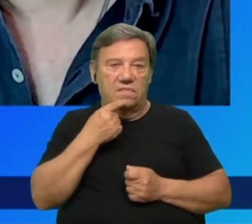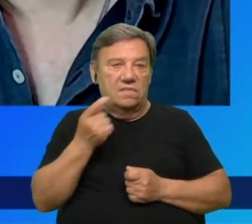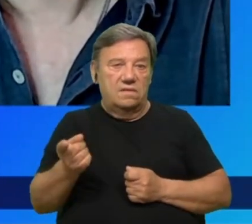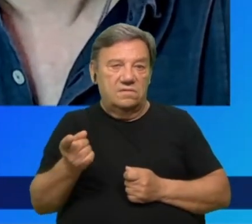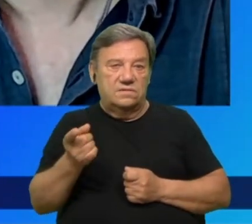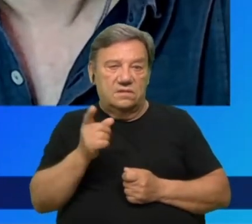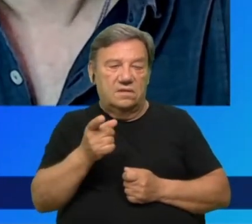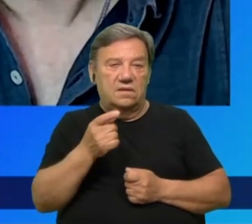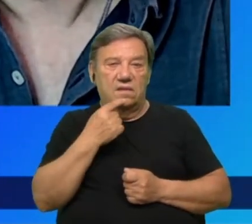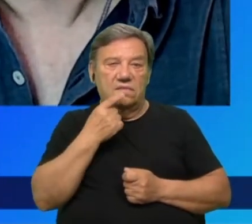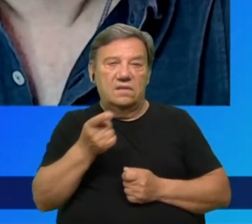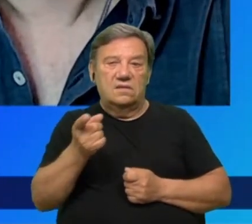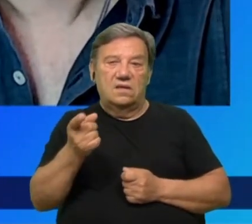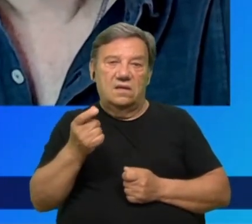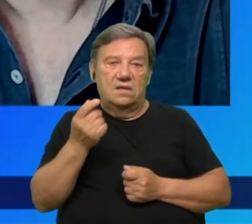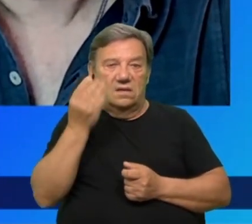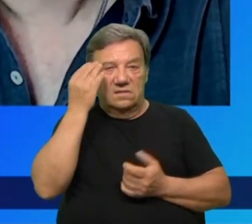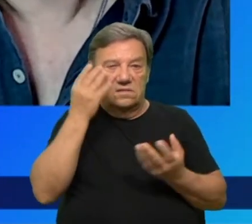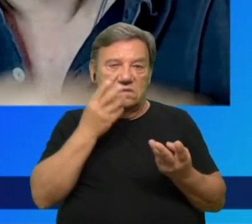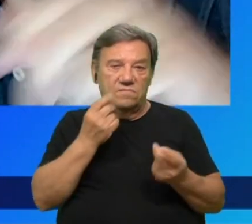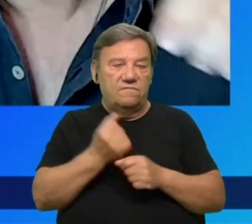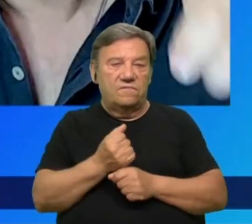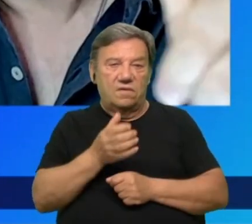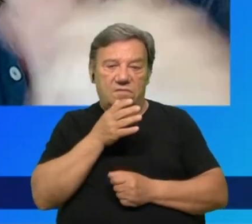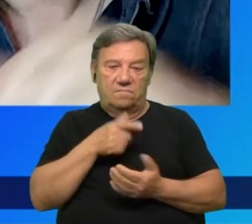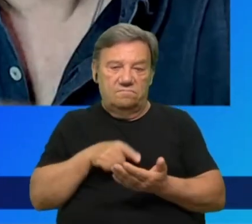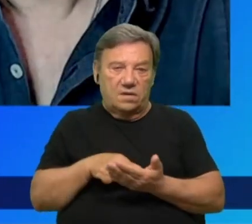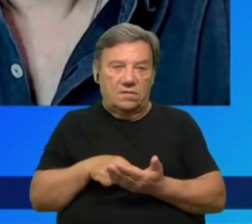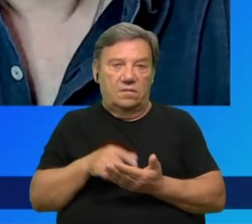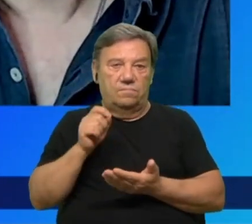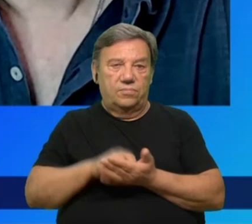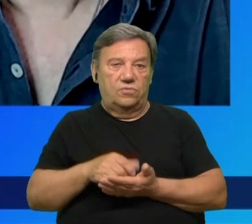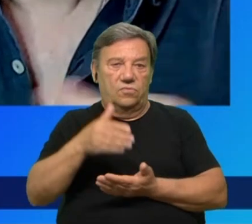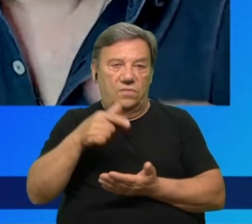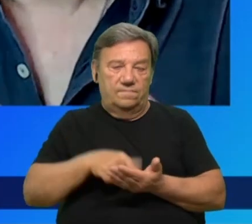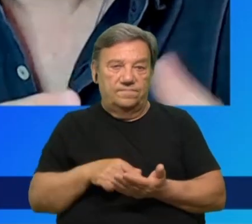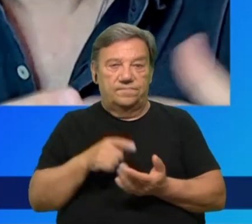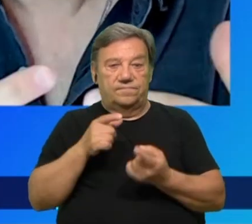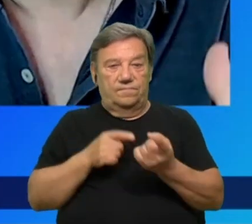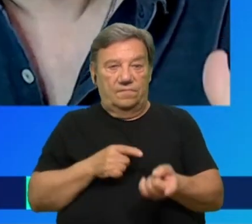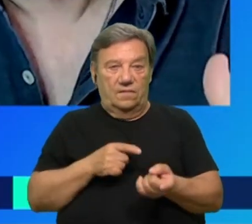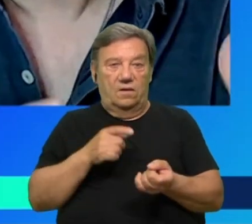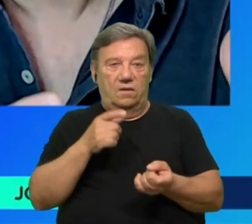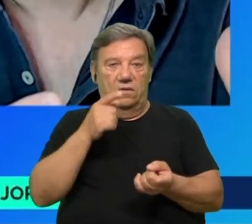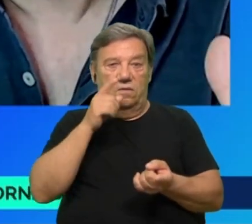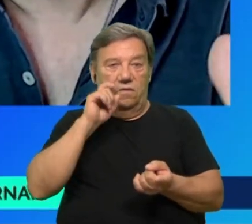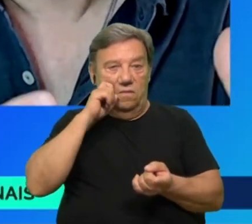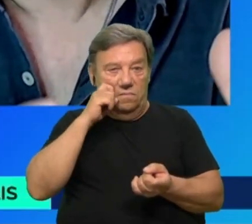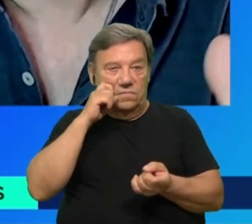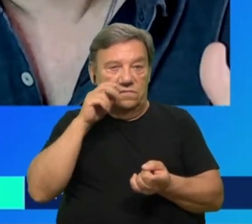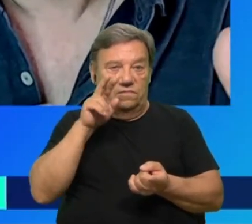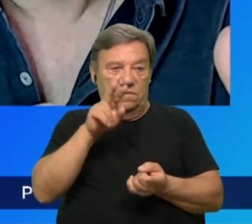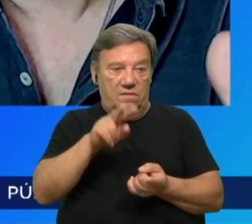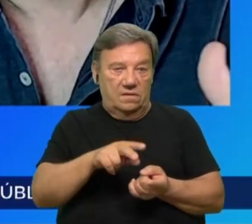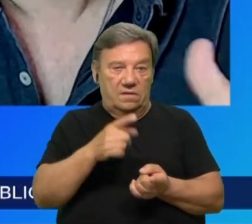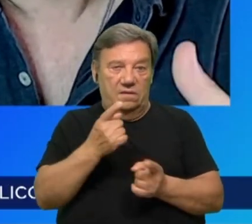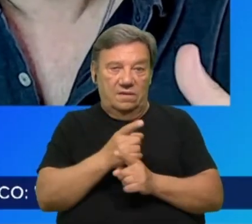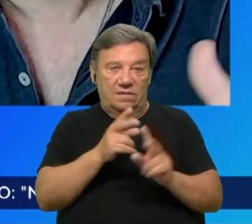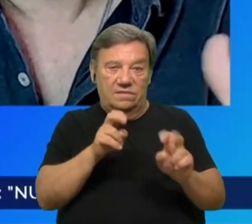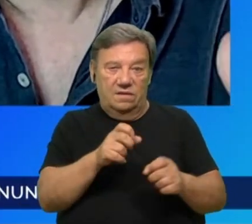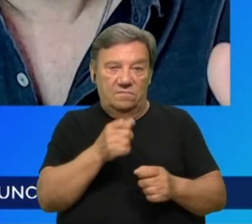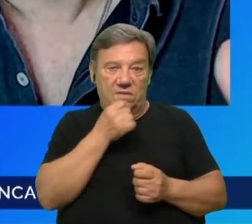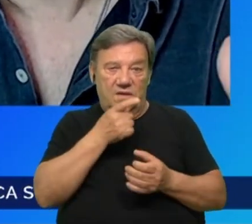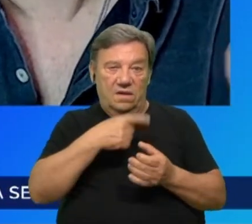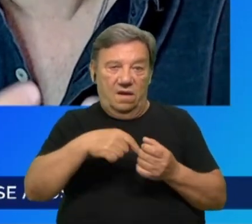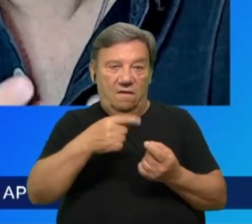disse? O que é que lhes disseram estas simulações? Disseram o seguinte, ponto número um, que observar este tipo de asteroides à